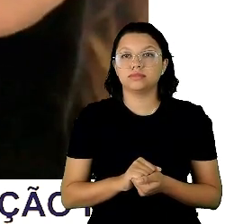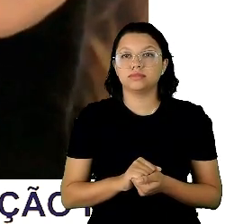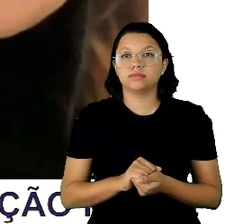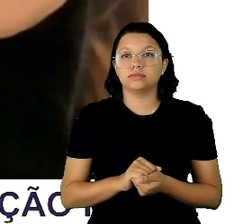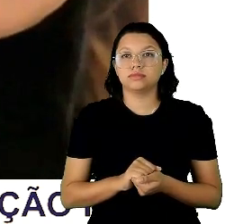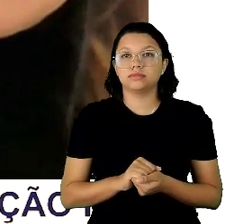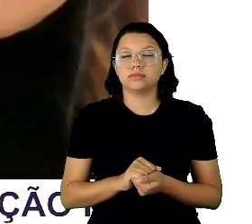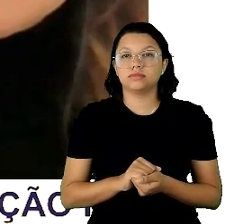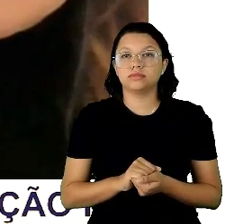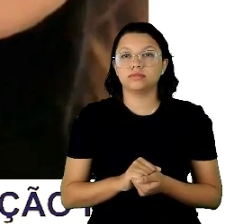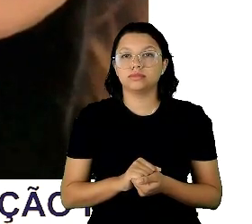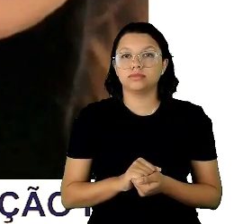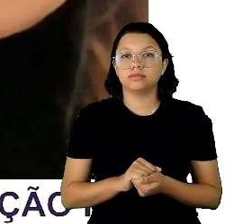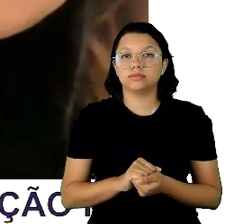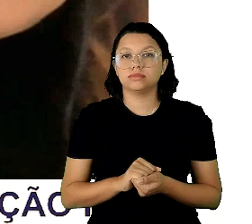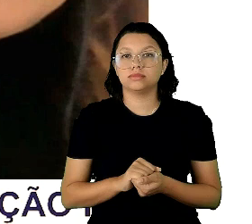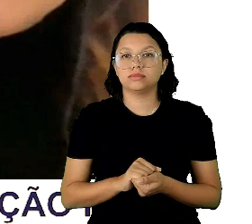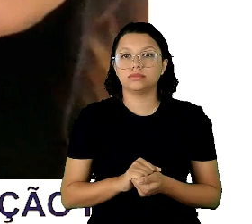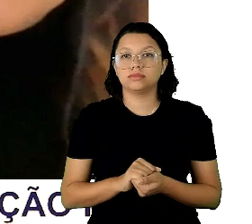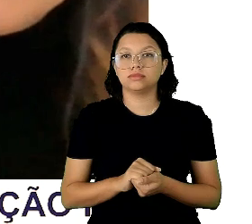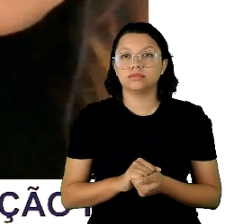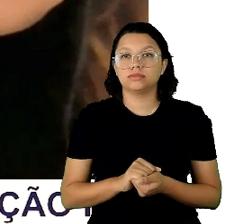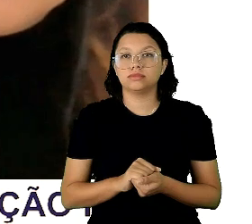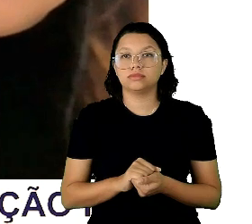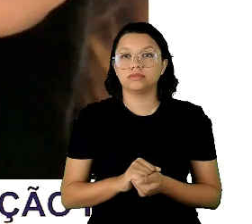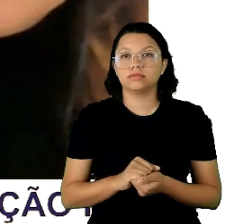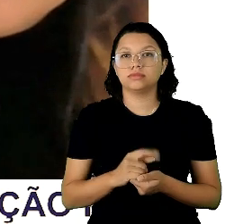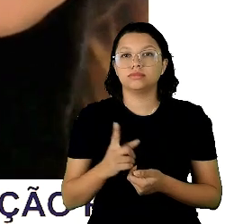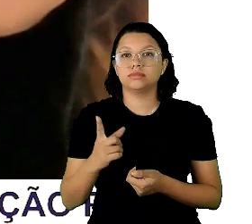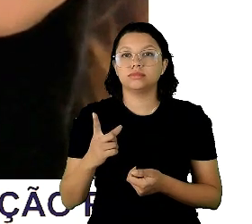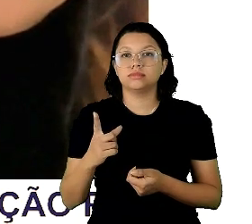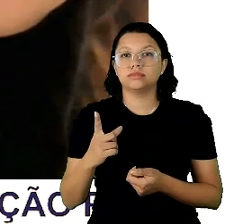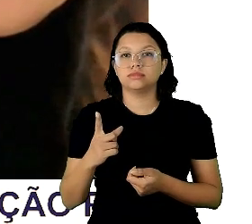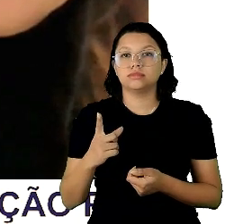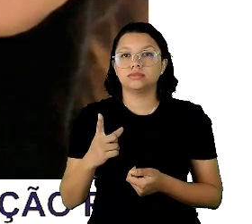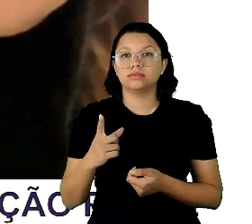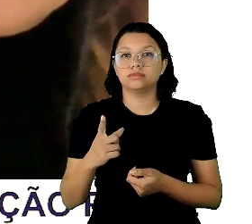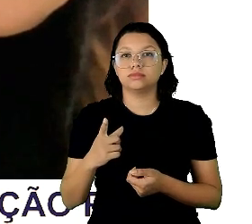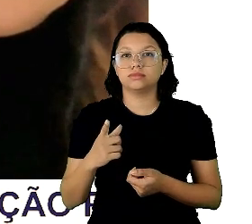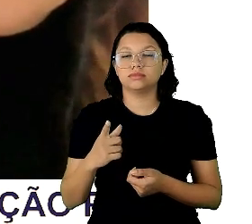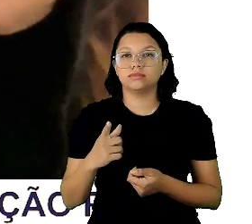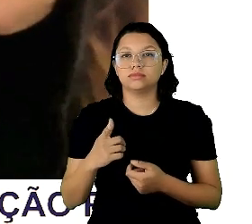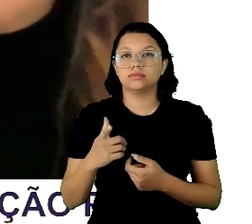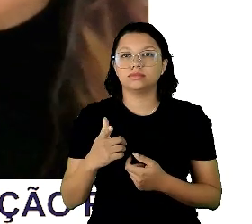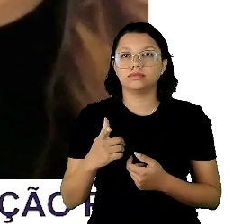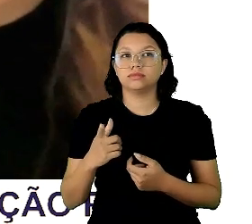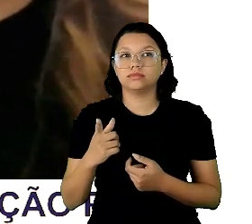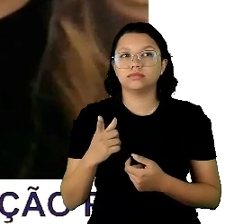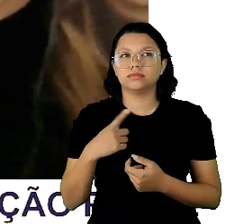Porque quem fez esse contato com a Isa, a doutora Isa, foi a Inês, sabe?